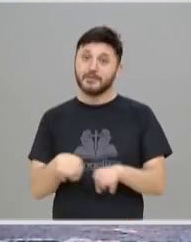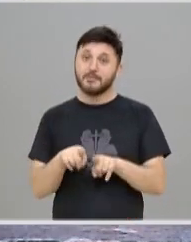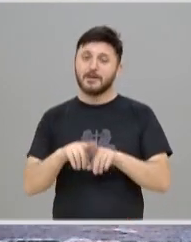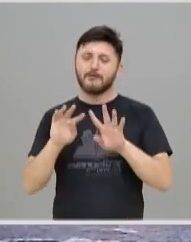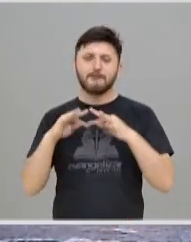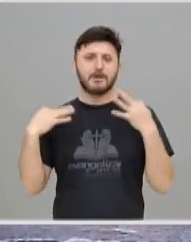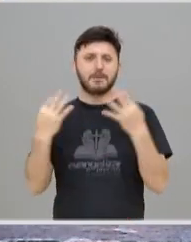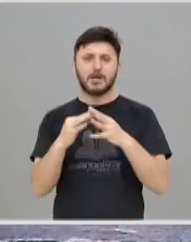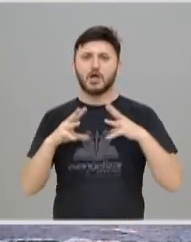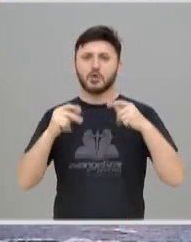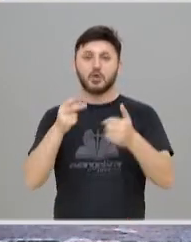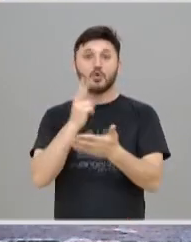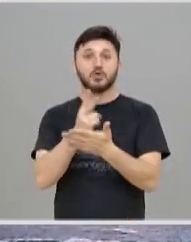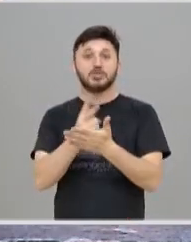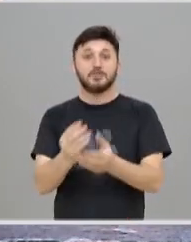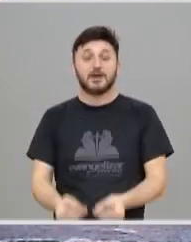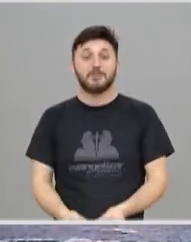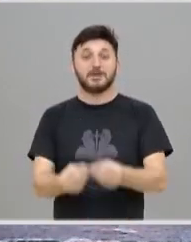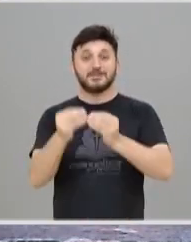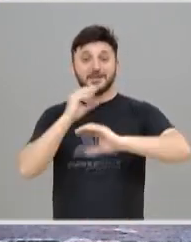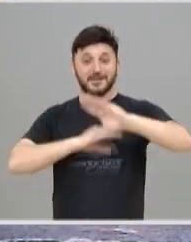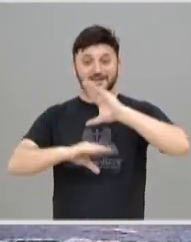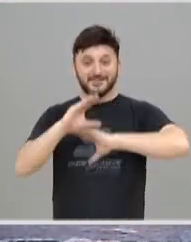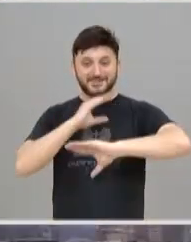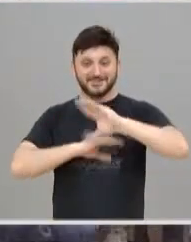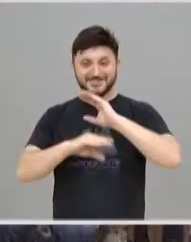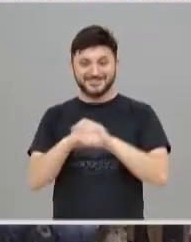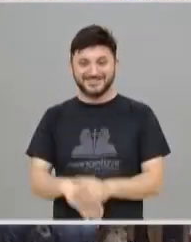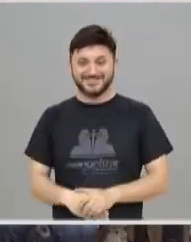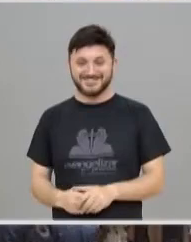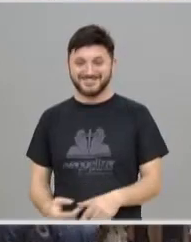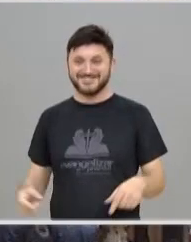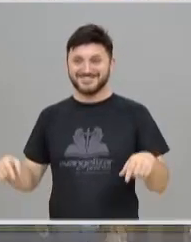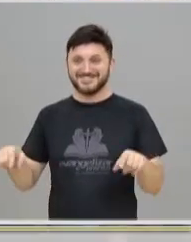famílias, continuemos esta celebração cantando.